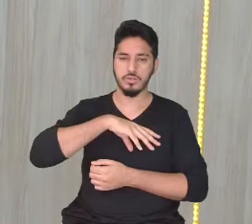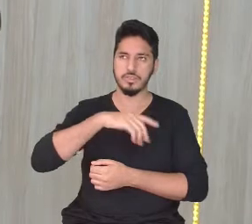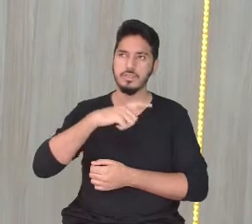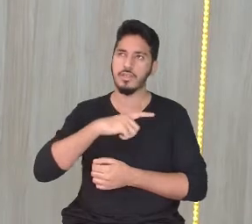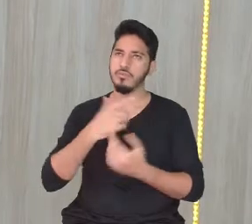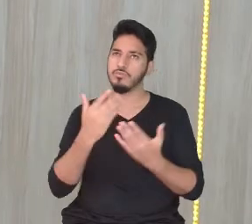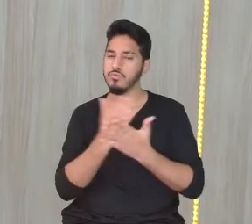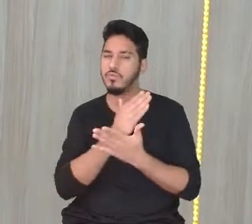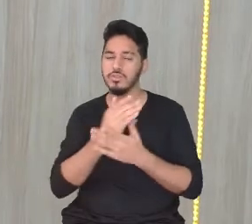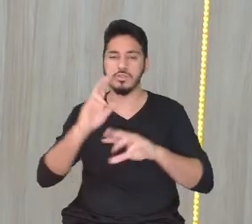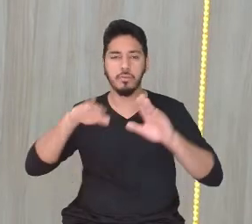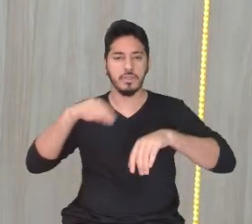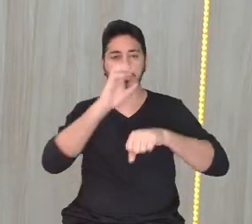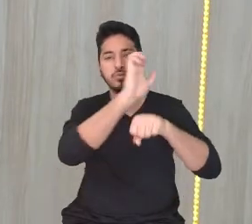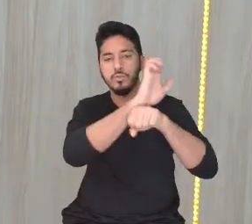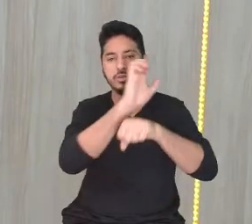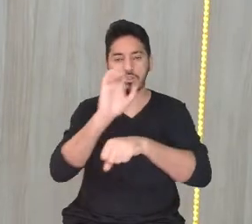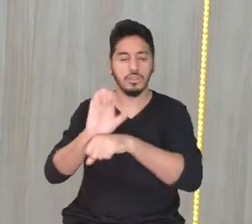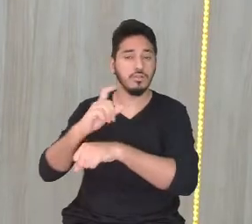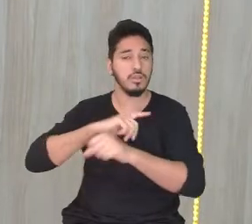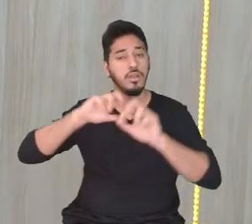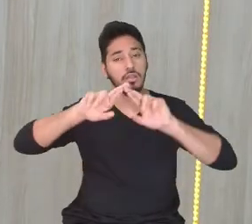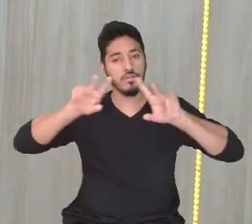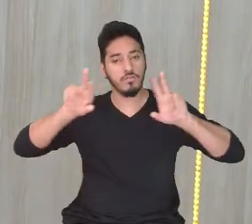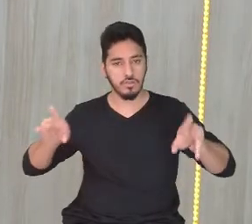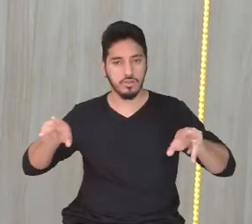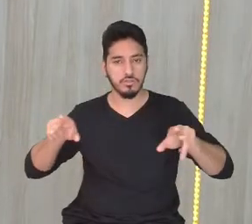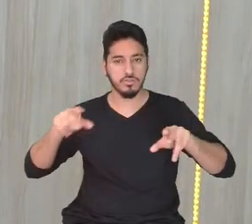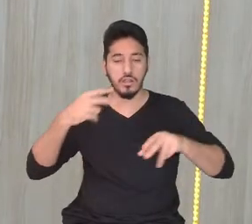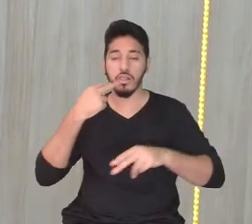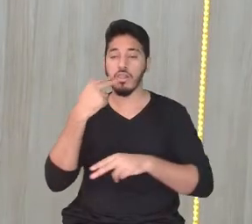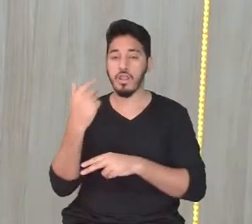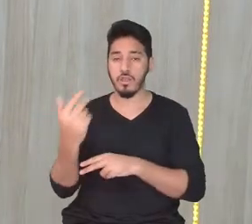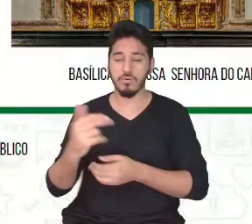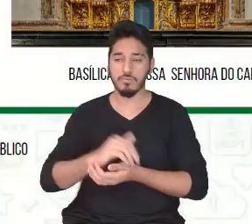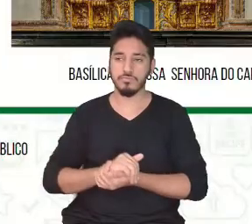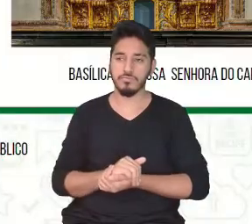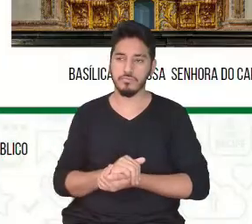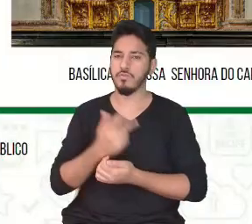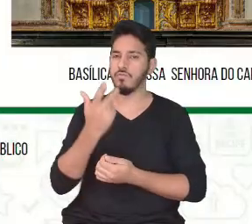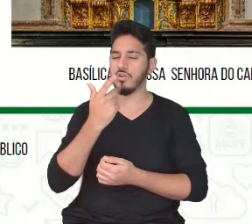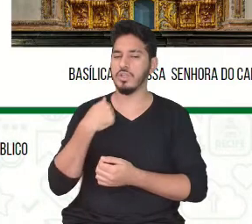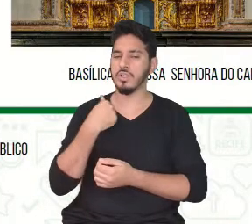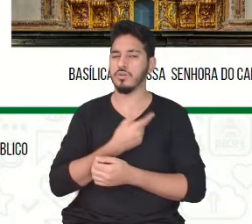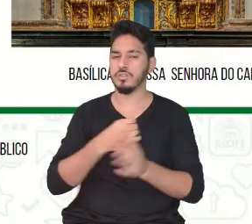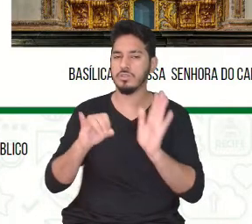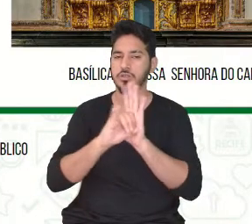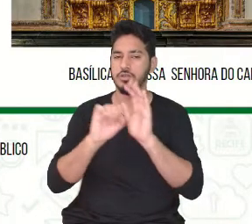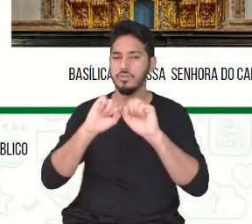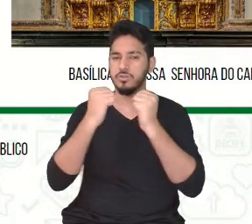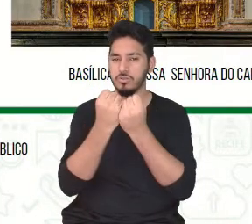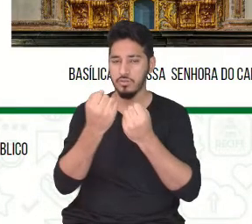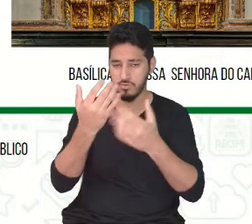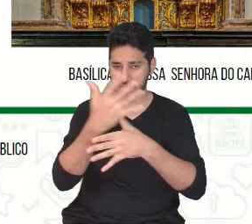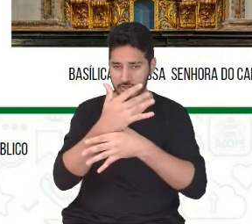distintos estados do país, né? Então, falar da nossa identidade social enquanto